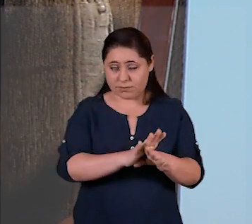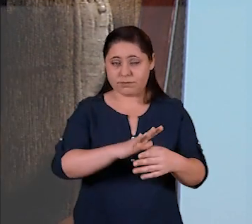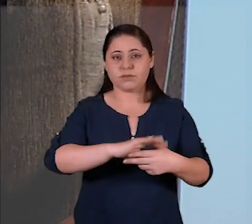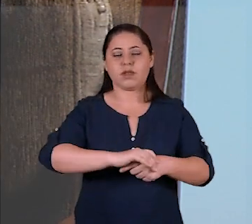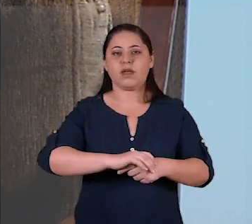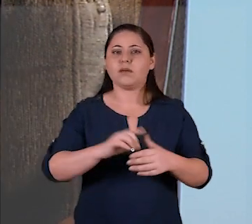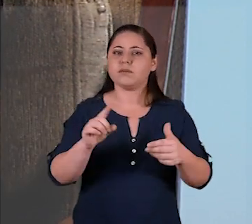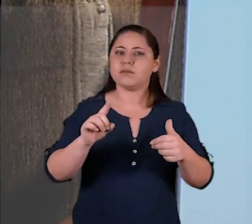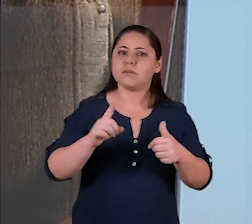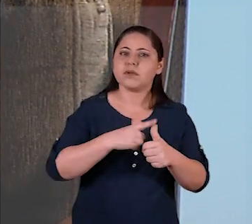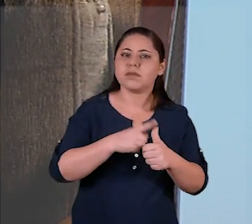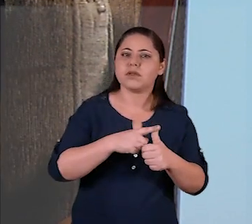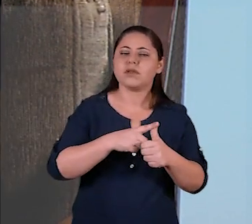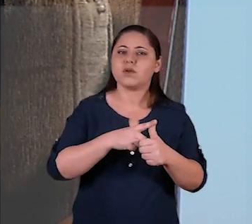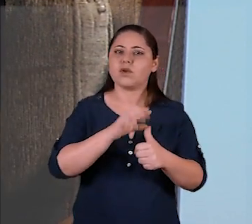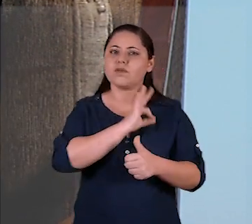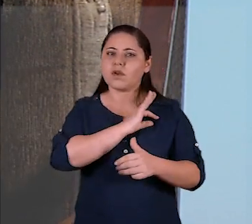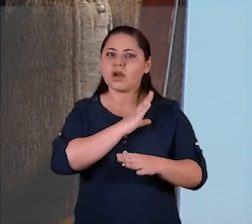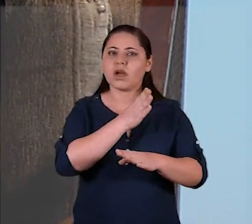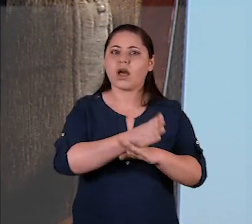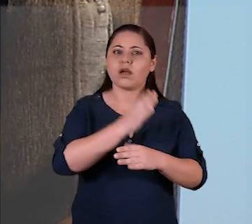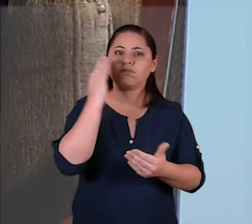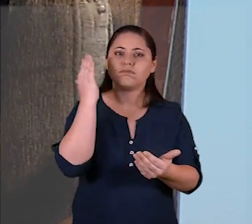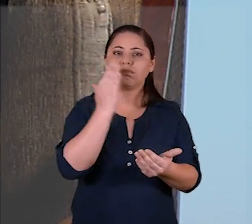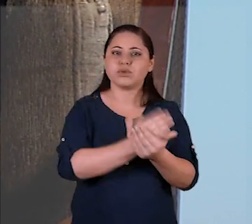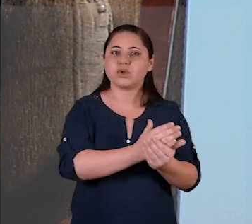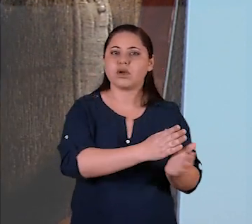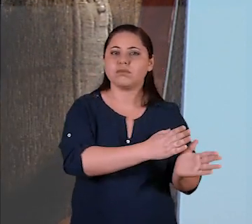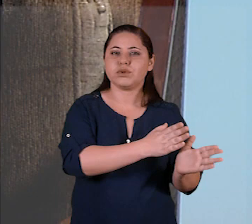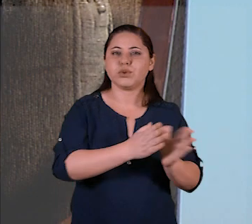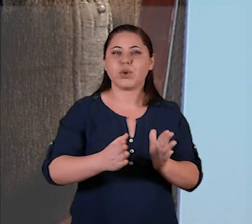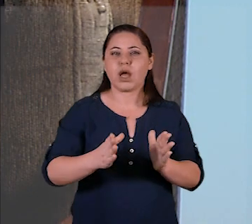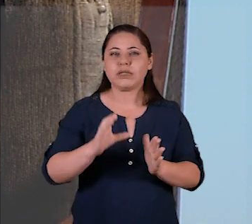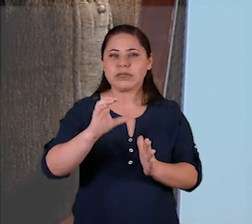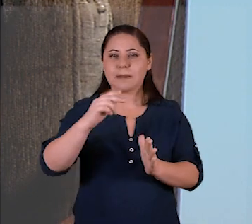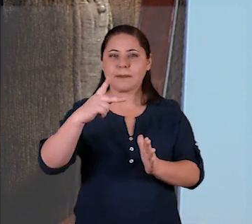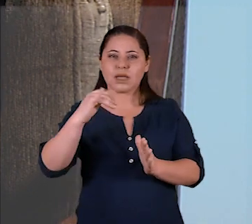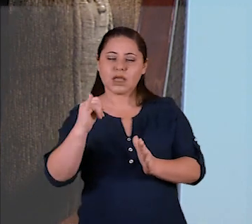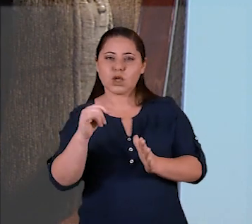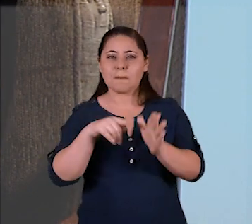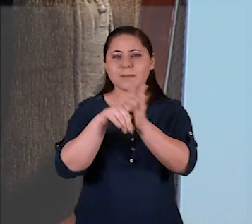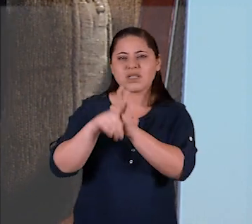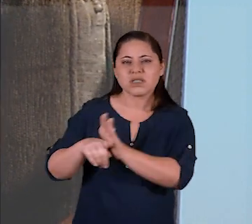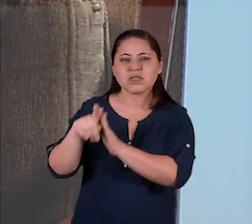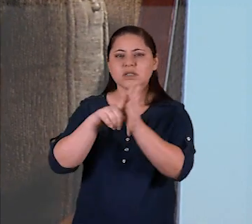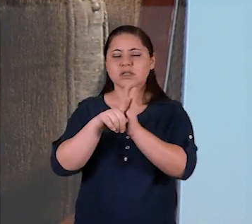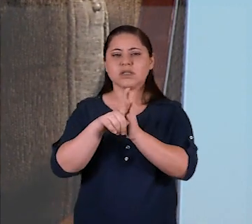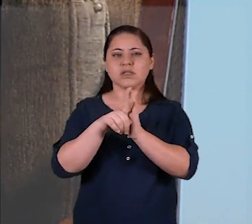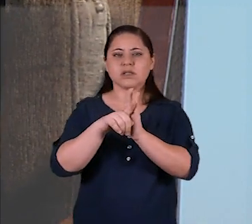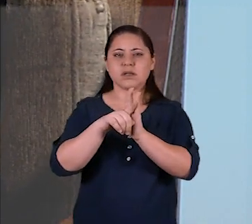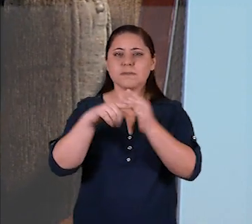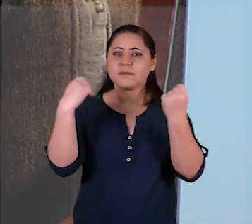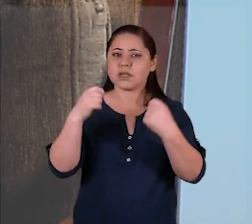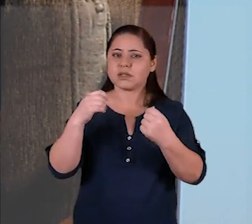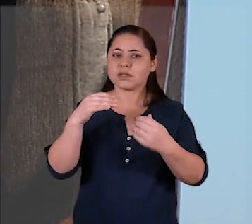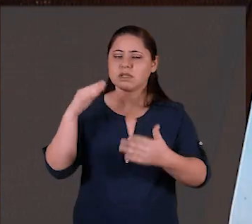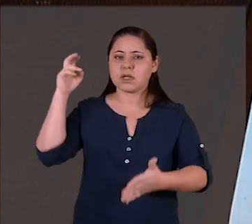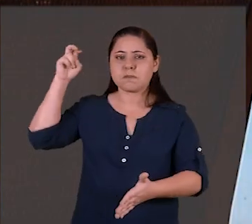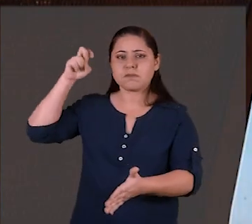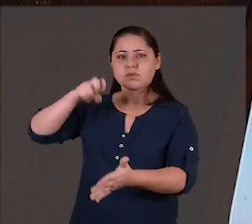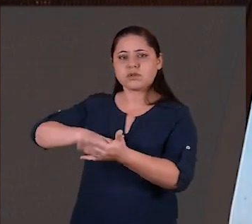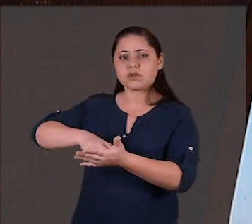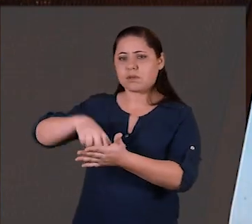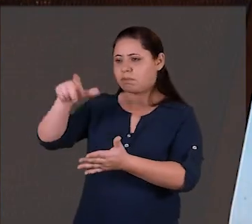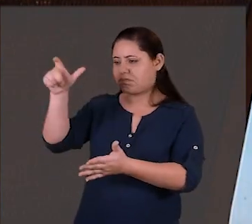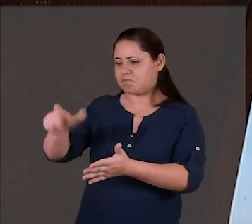denúncia, aquilo ali vai gerar realmente um inquérito policial, mas ela não precisa só da punição do agressor para sair do